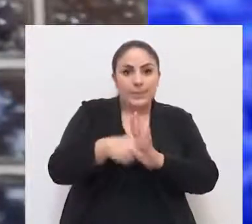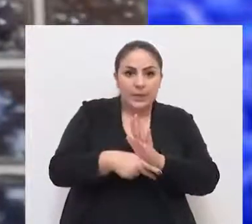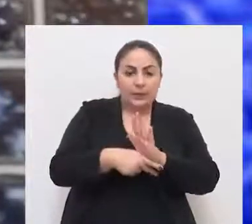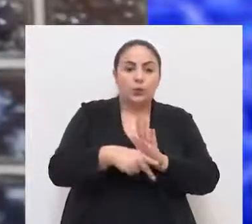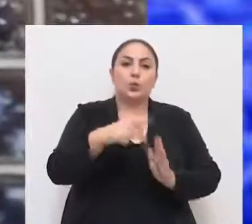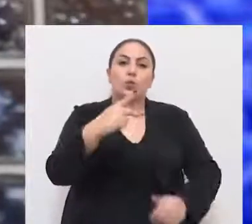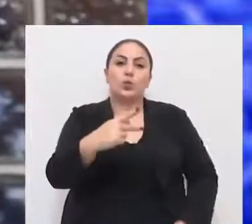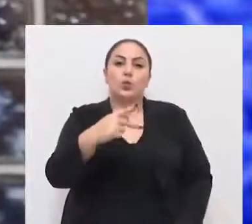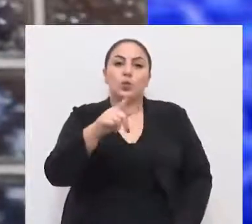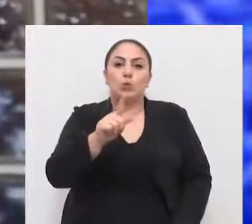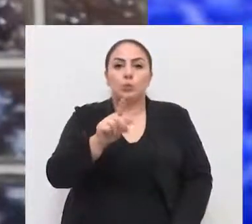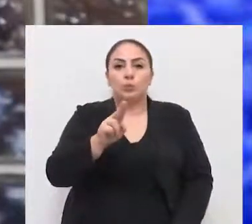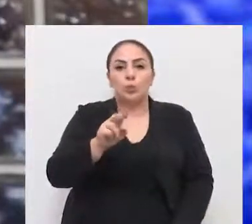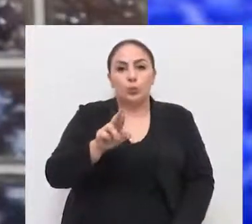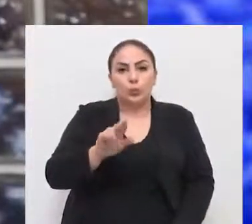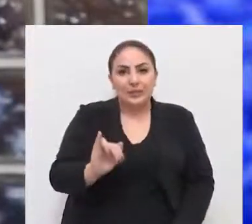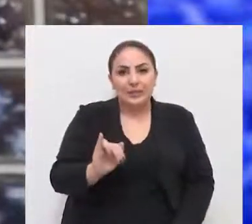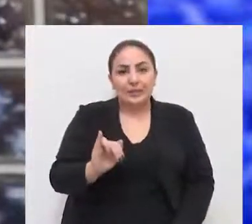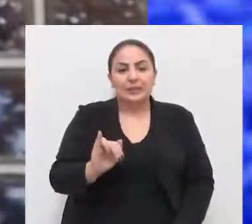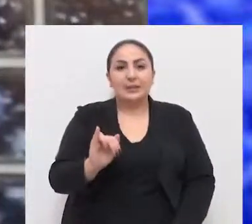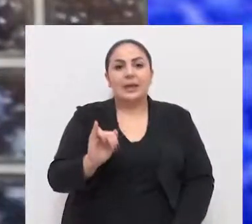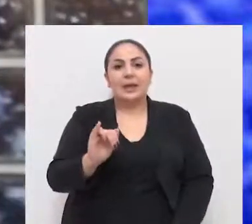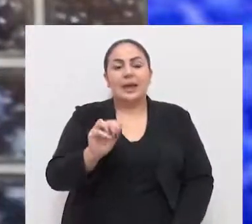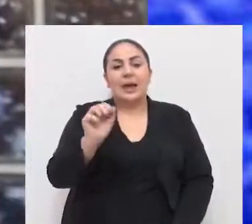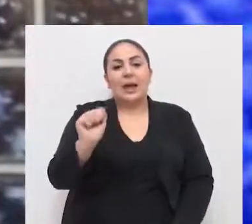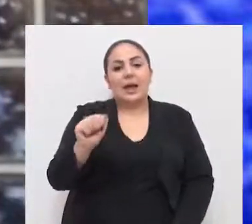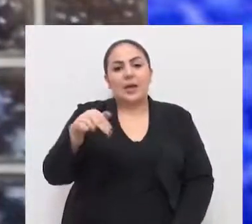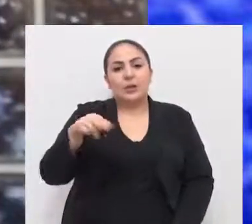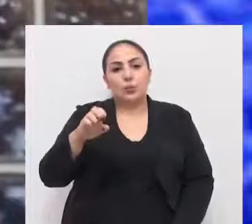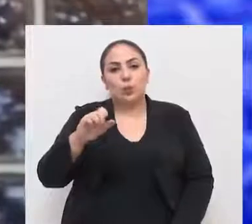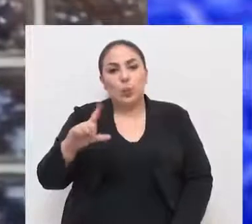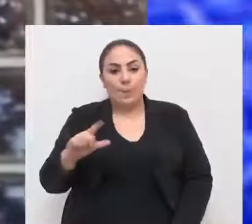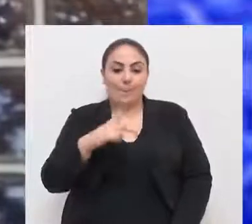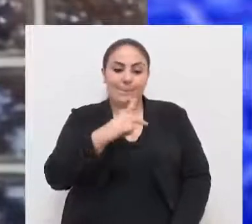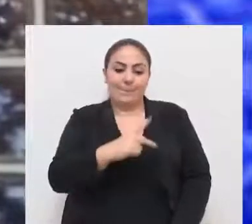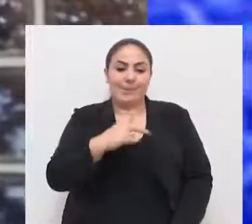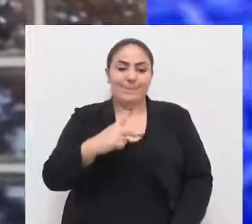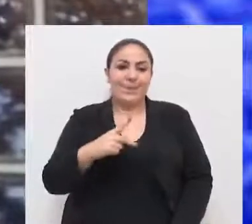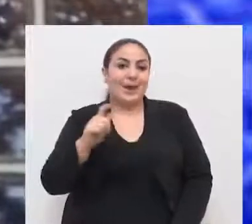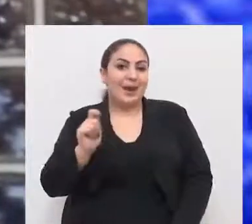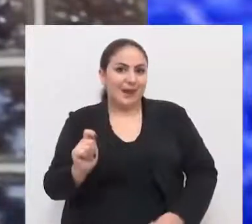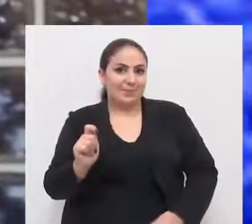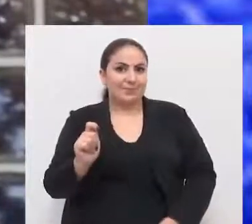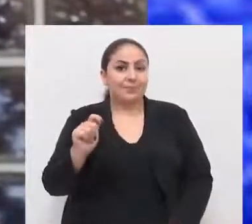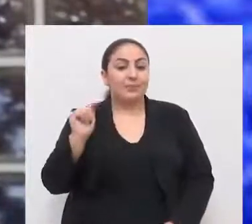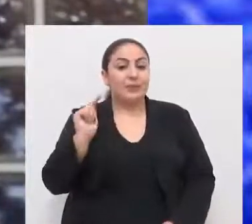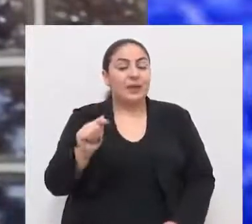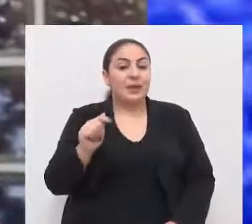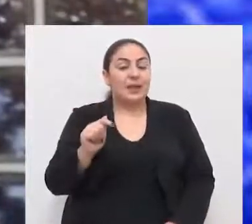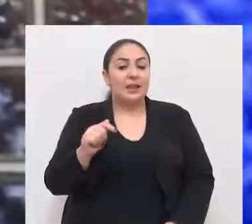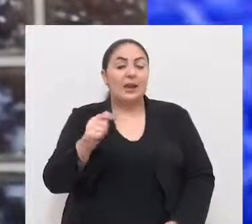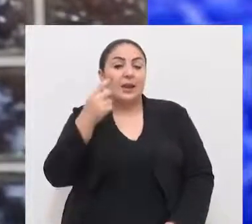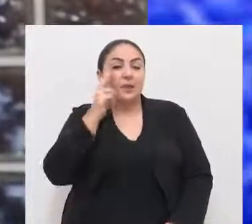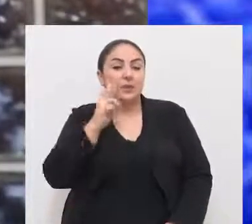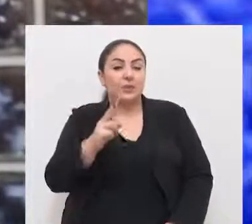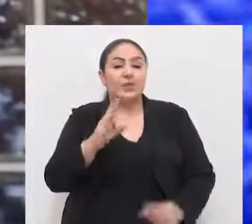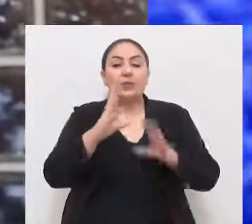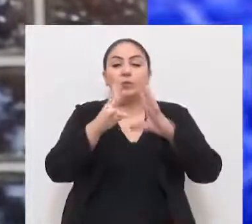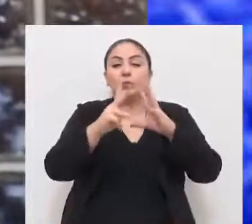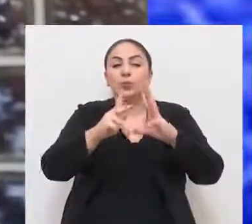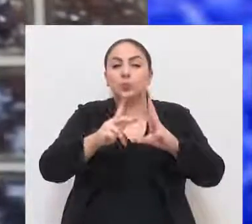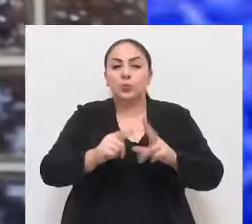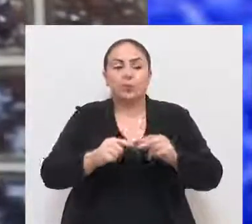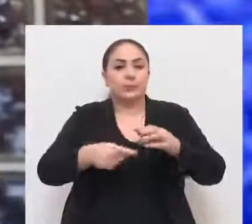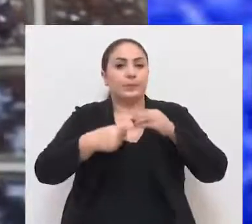Plurianual, ou seja, o PPA. É no PPA que são definidas as